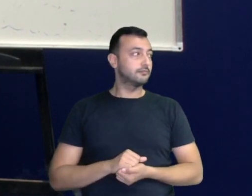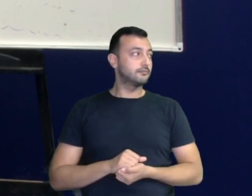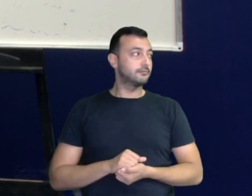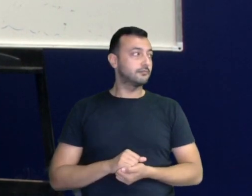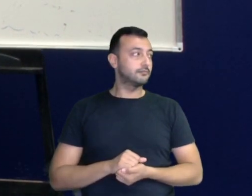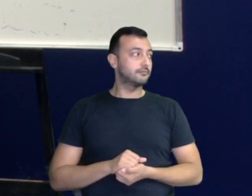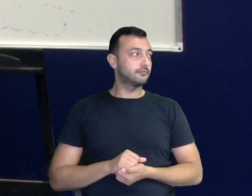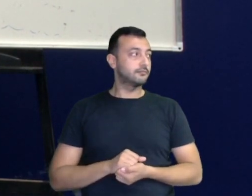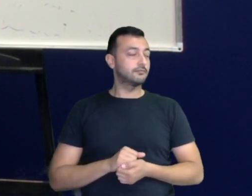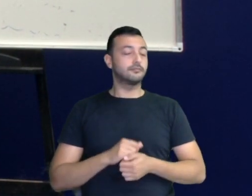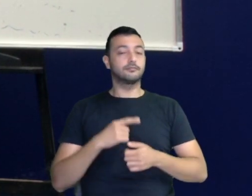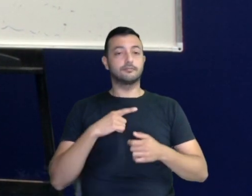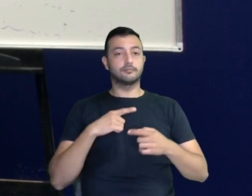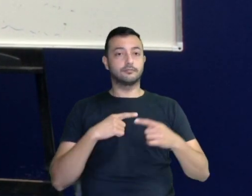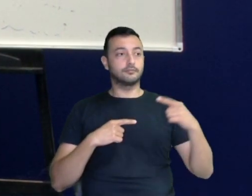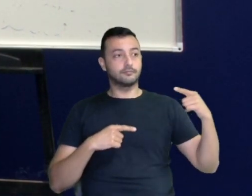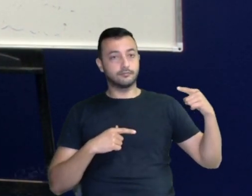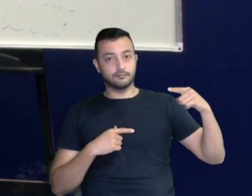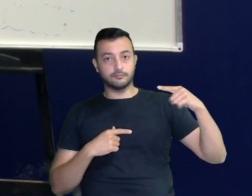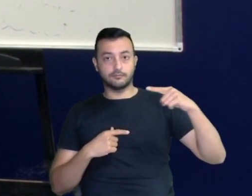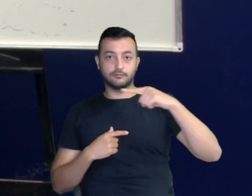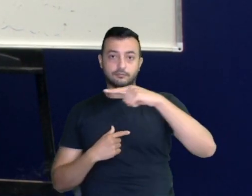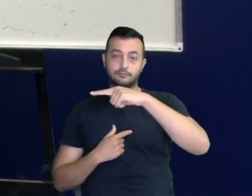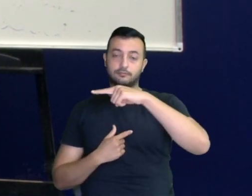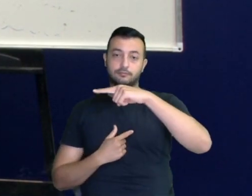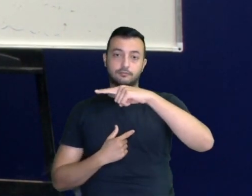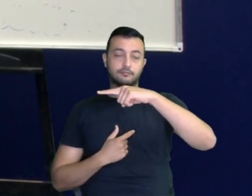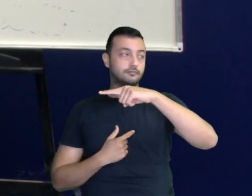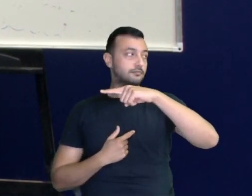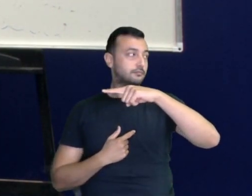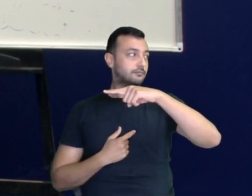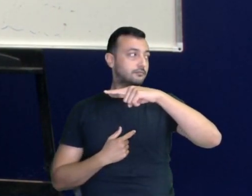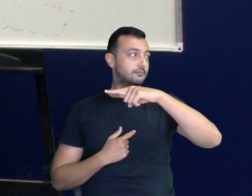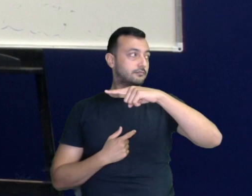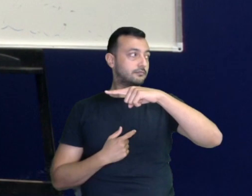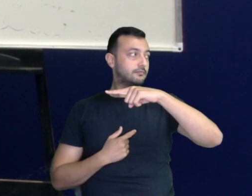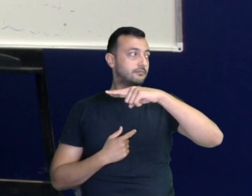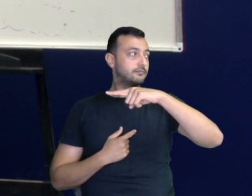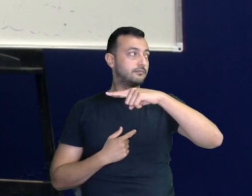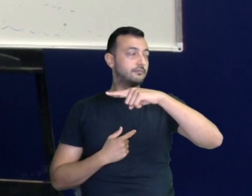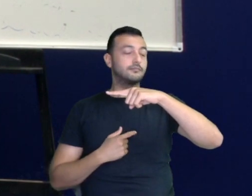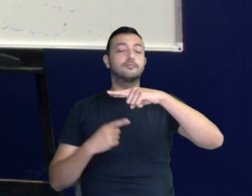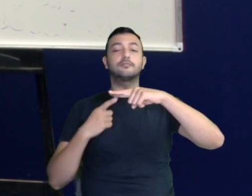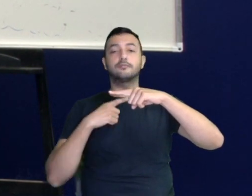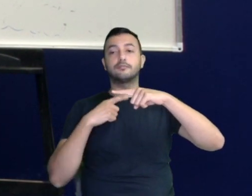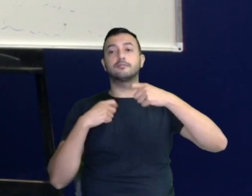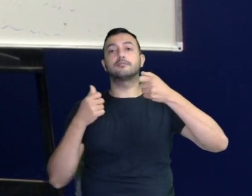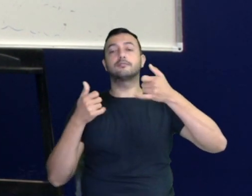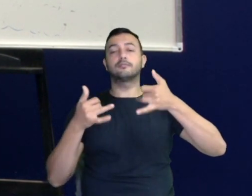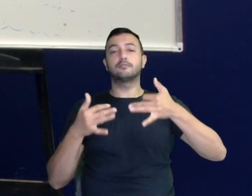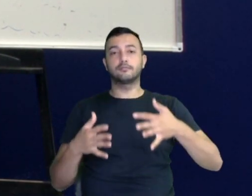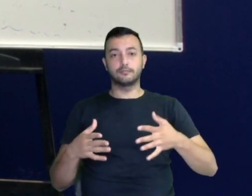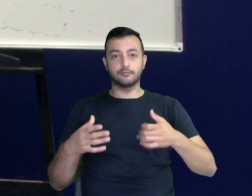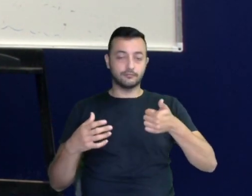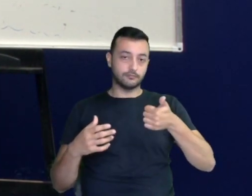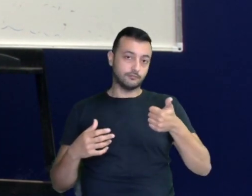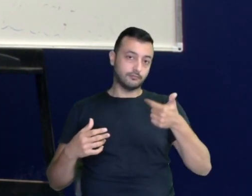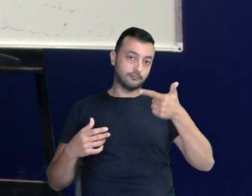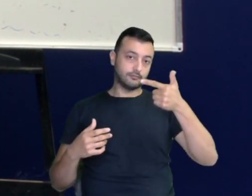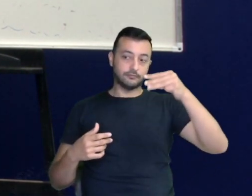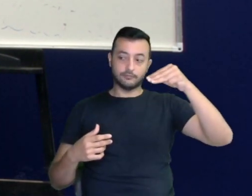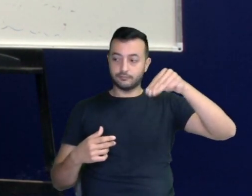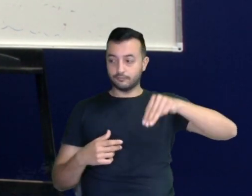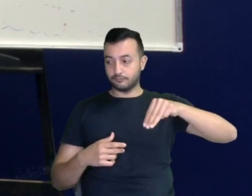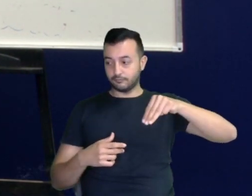Aí tem uma paralela atravessando aqui, tá? Foi dado para a gente que essa medida vale 12